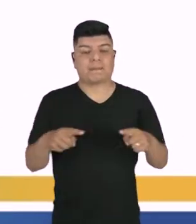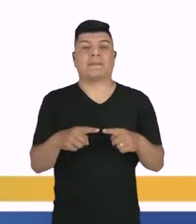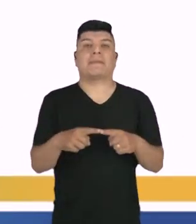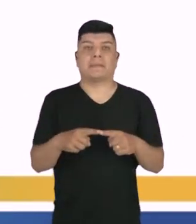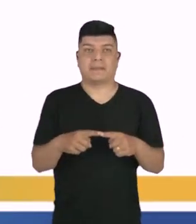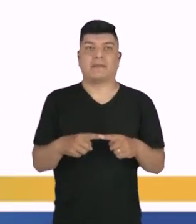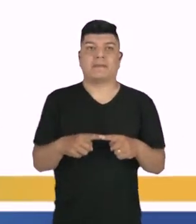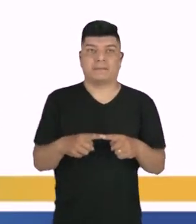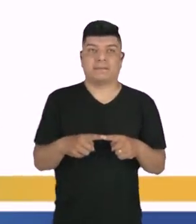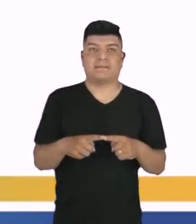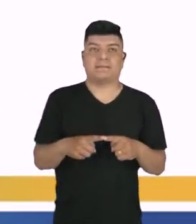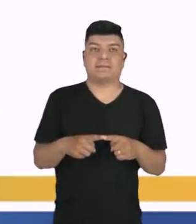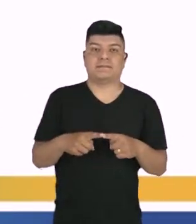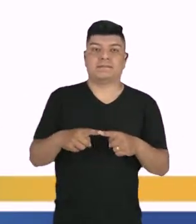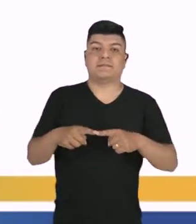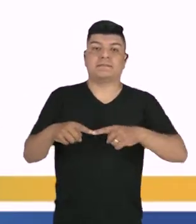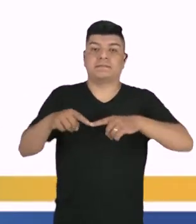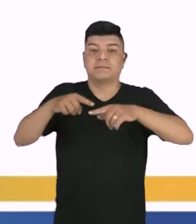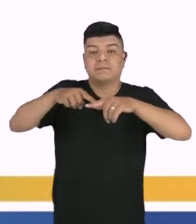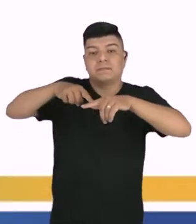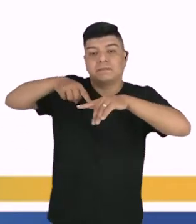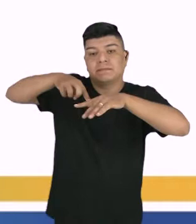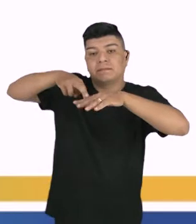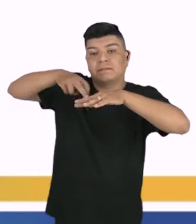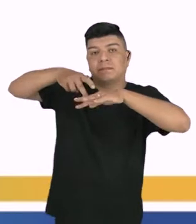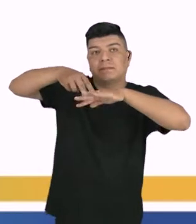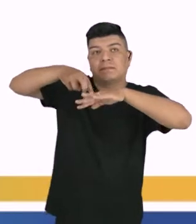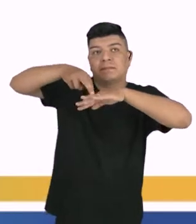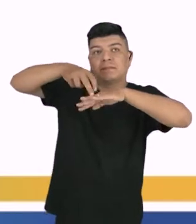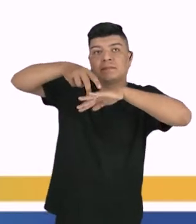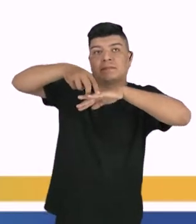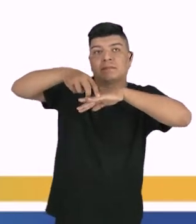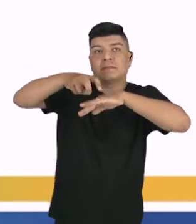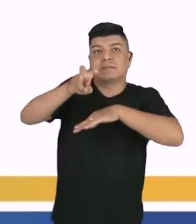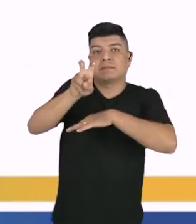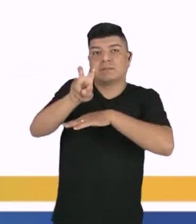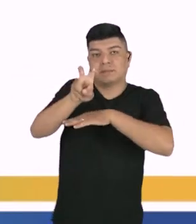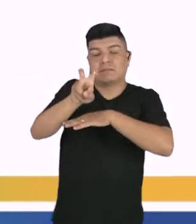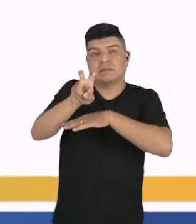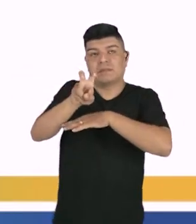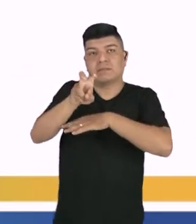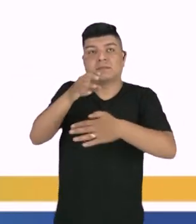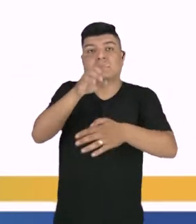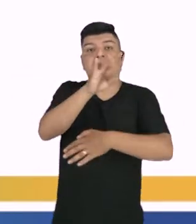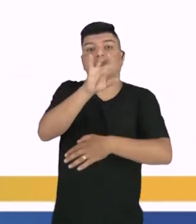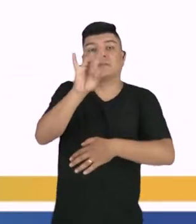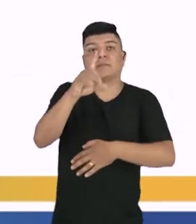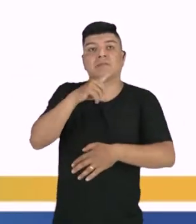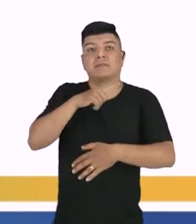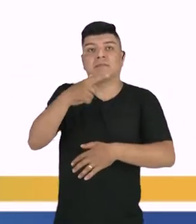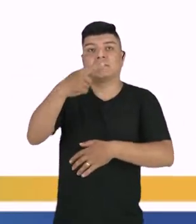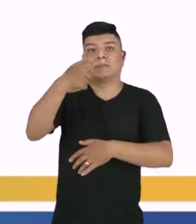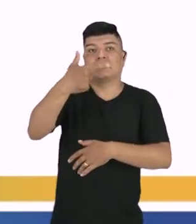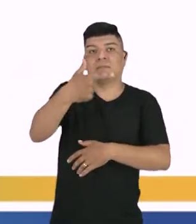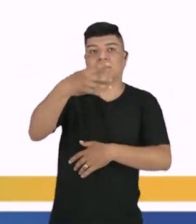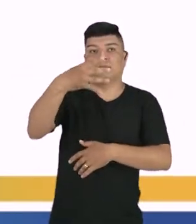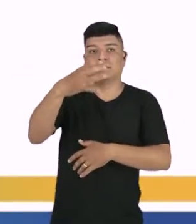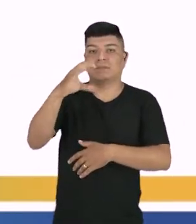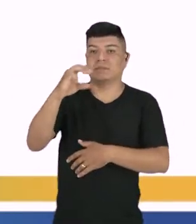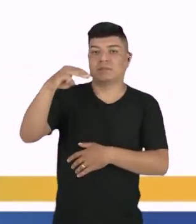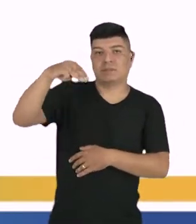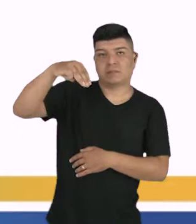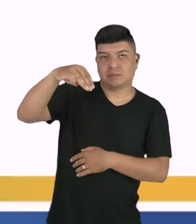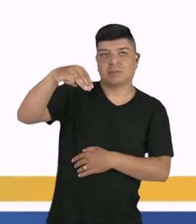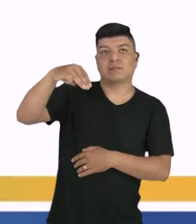Vemos aí que os degraus, né, são 5 degraus com 24 centímetros. Então, o primeiro, a base aí, né, que é o cateto